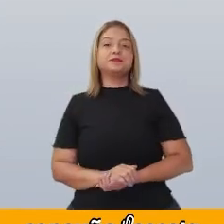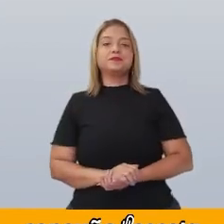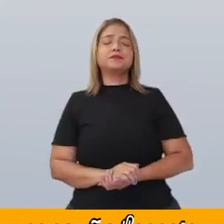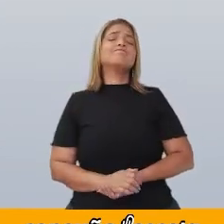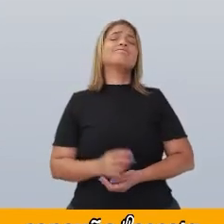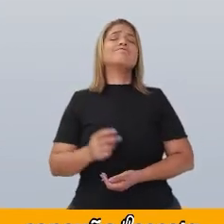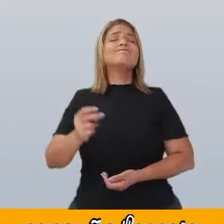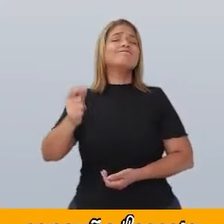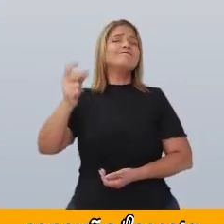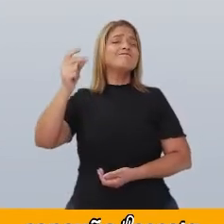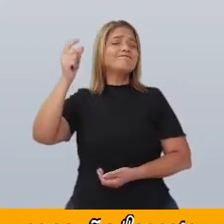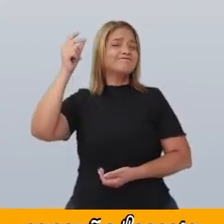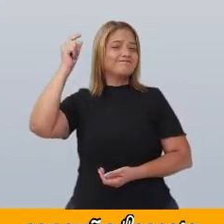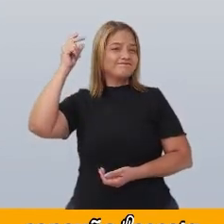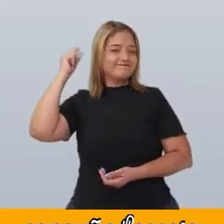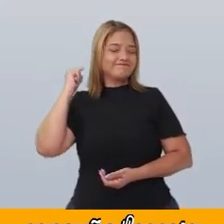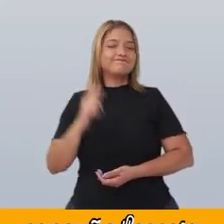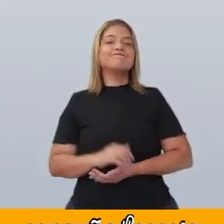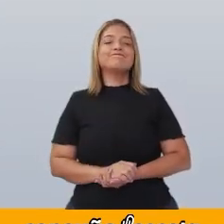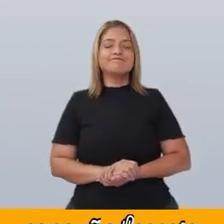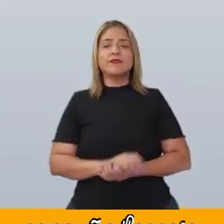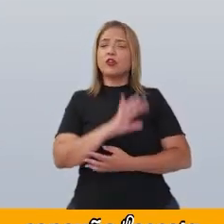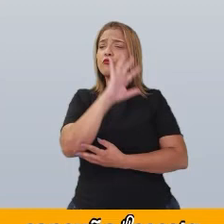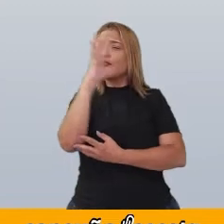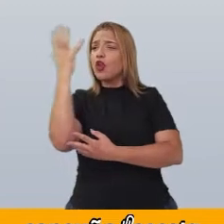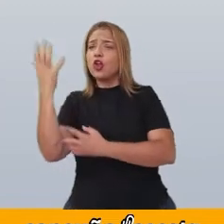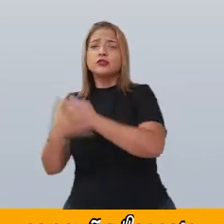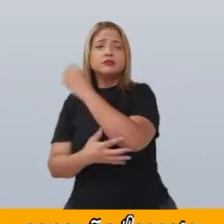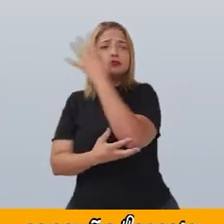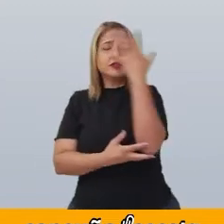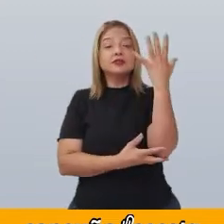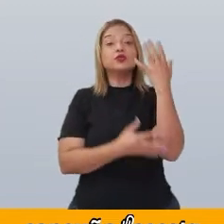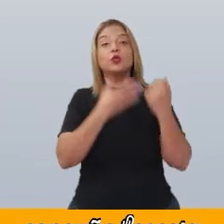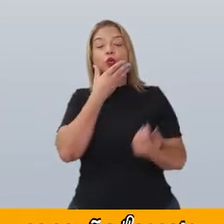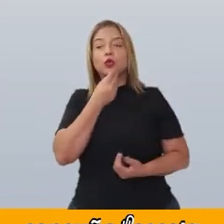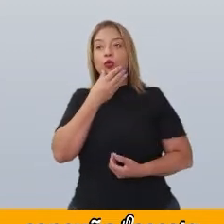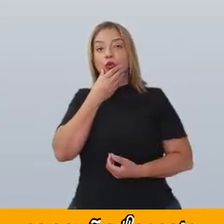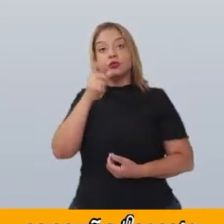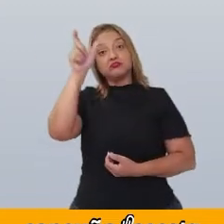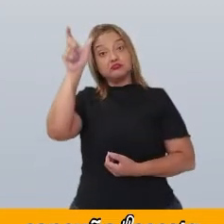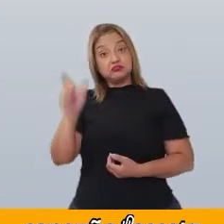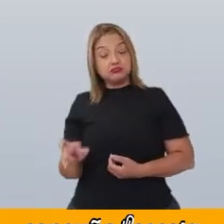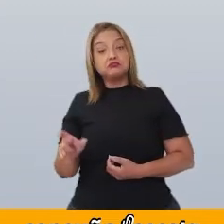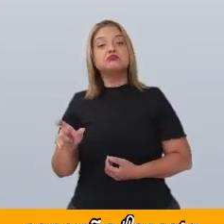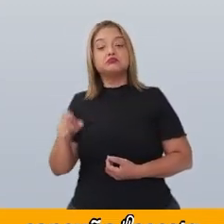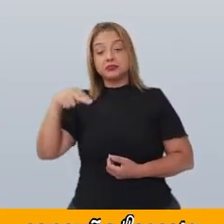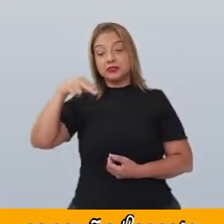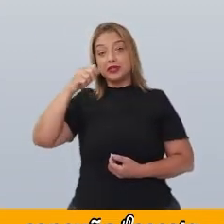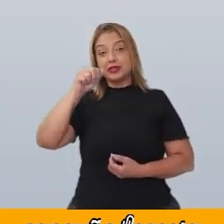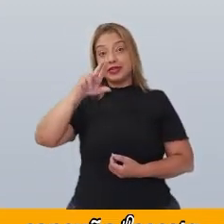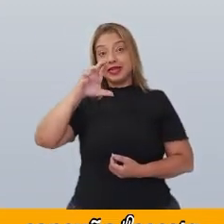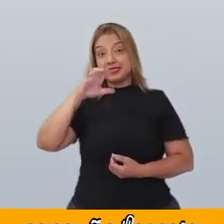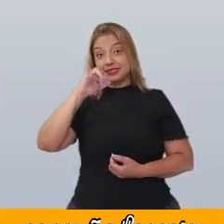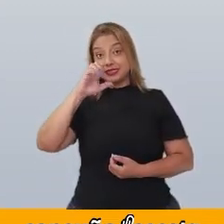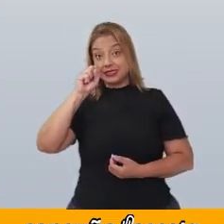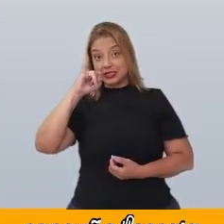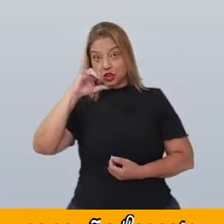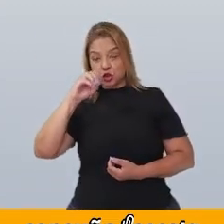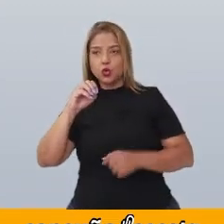Há muito tempo, na floresta passeava Narciso, o filho do sagrado